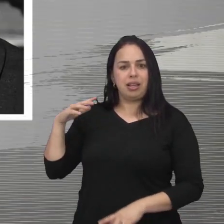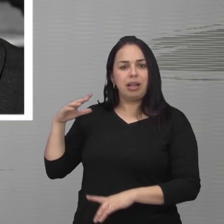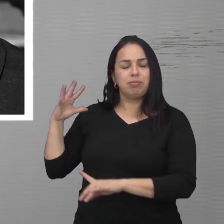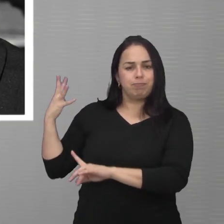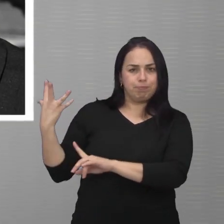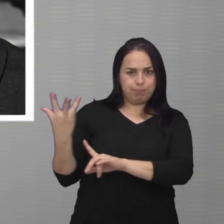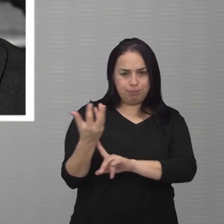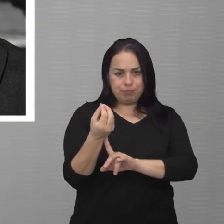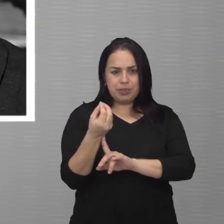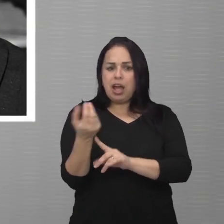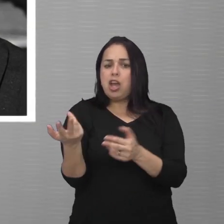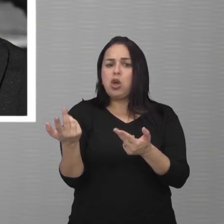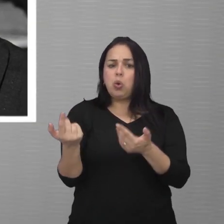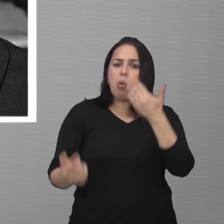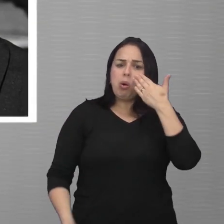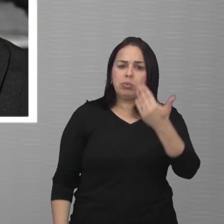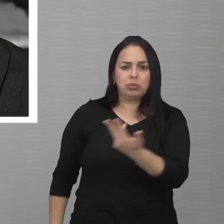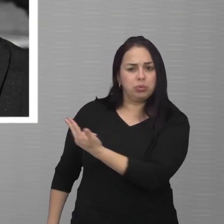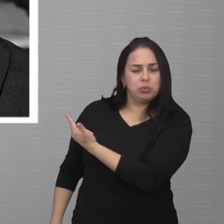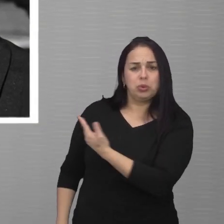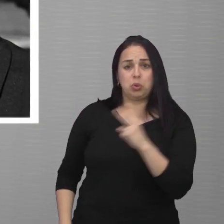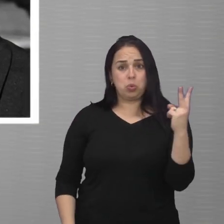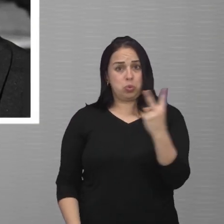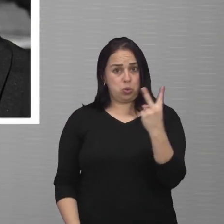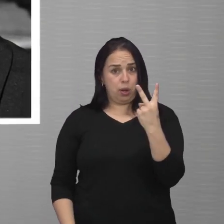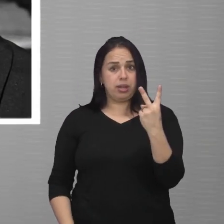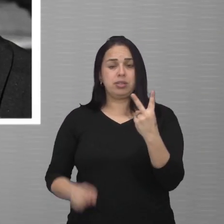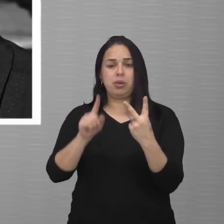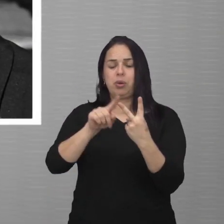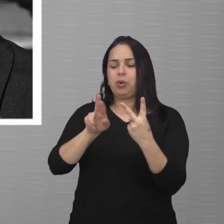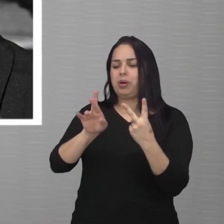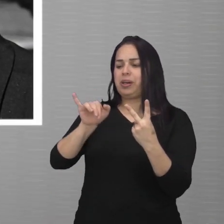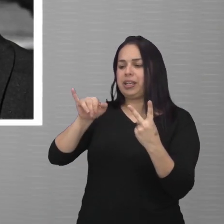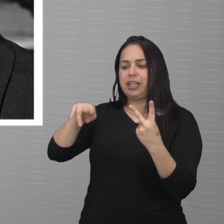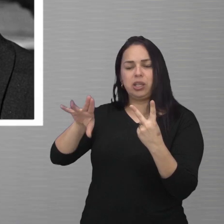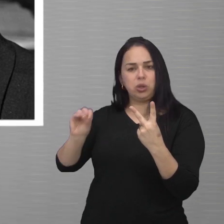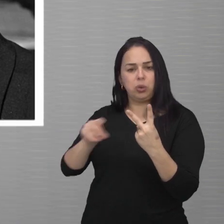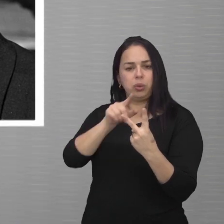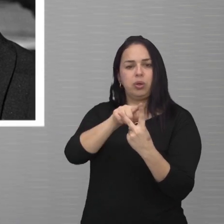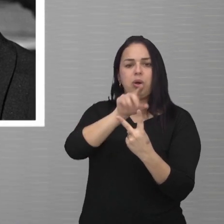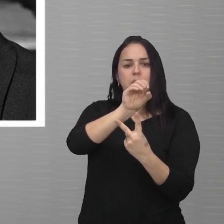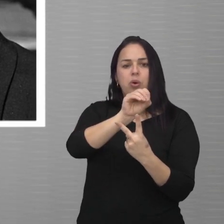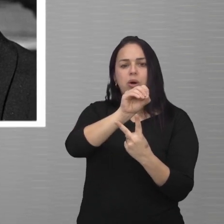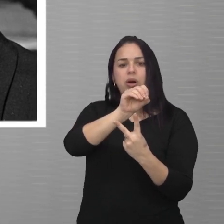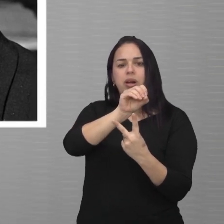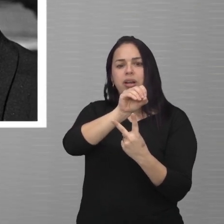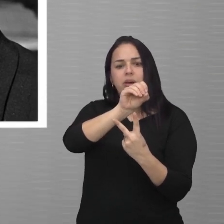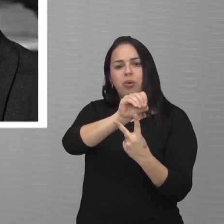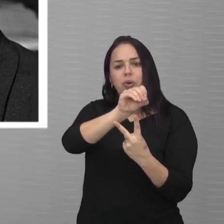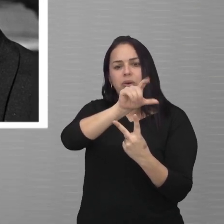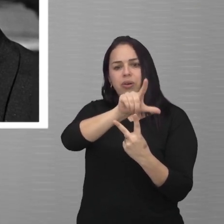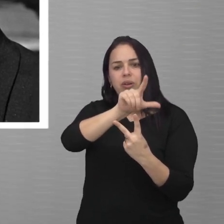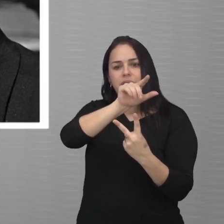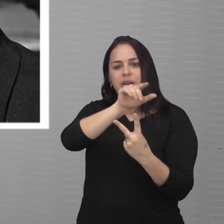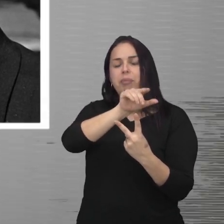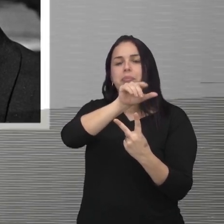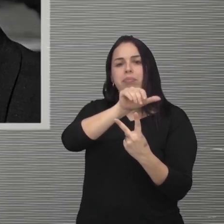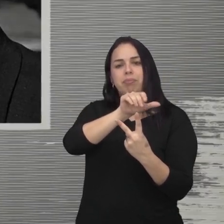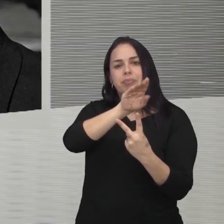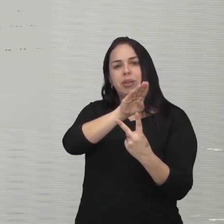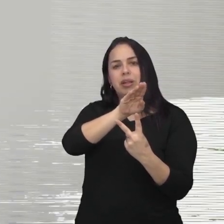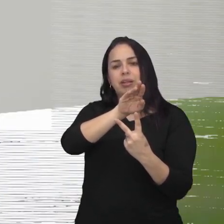artistas como Roberto Bolemax, o próprio Rino Leve, que teve aqui a possibilidade de desenvolver obras de